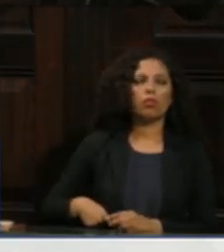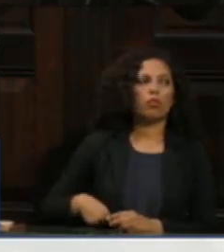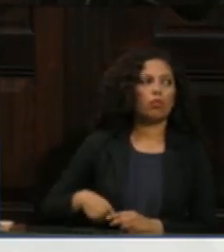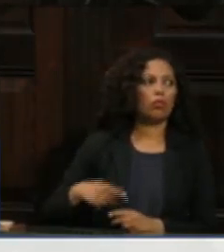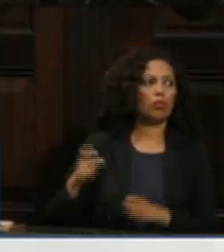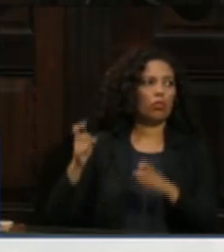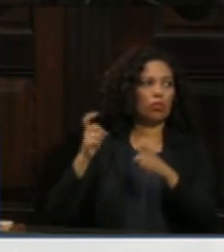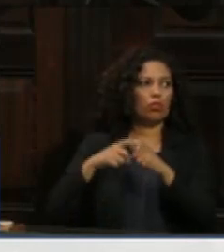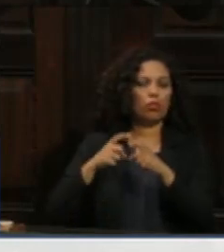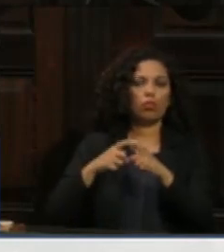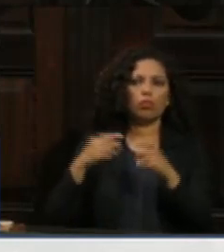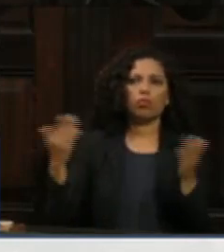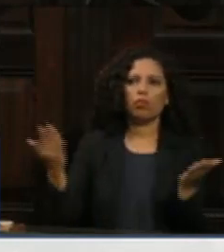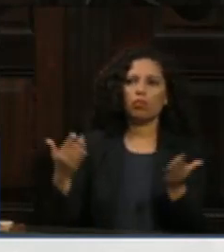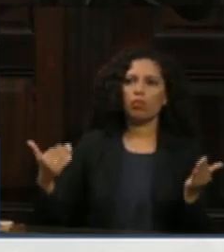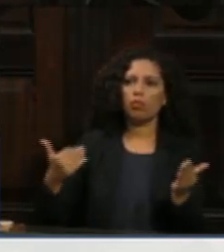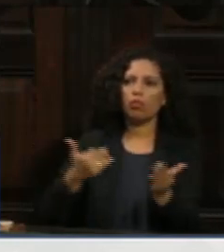obrigado.